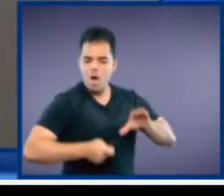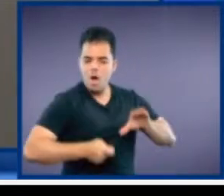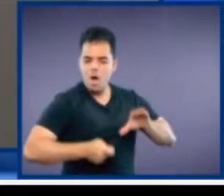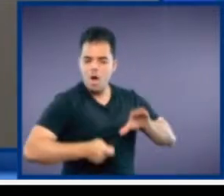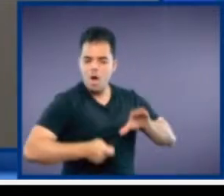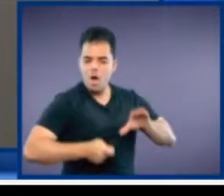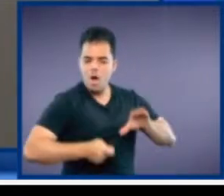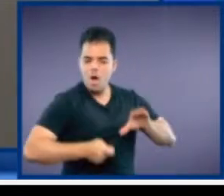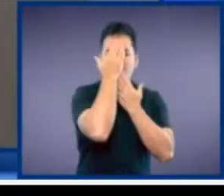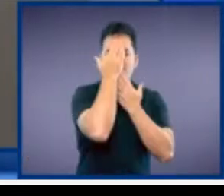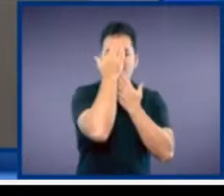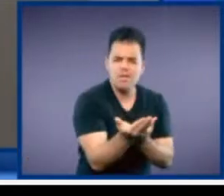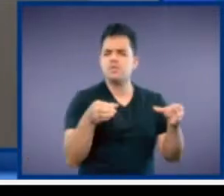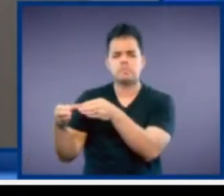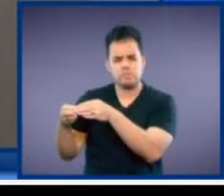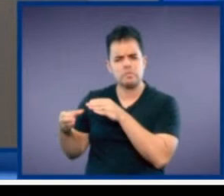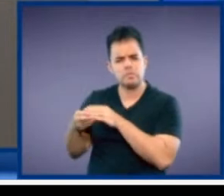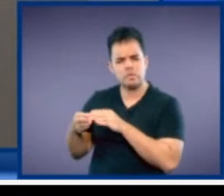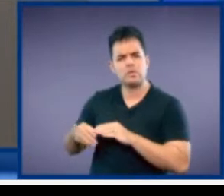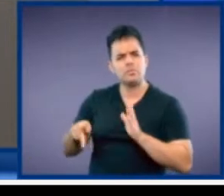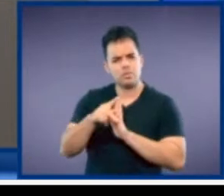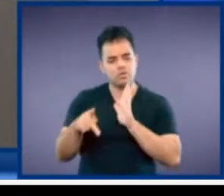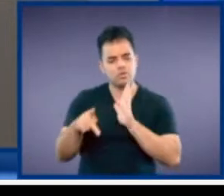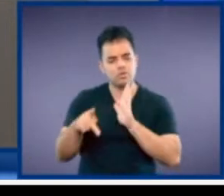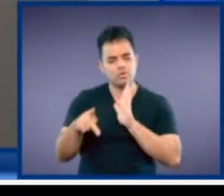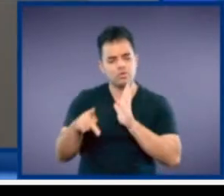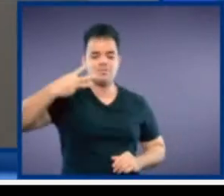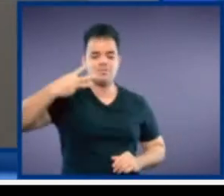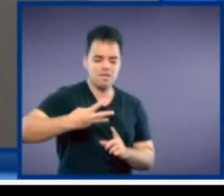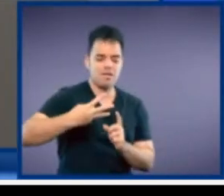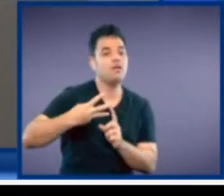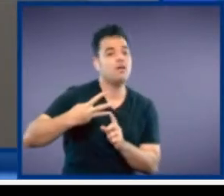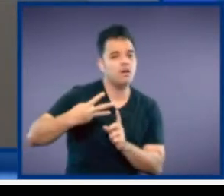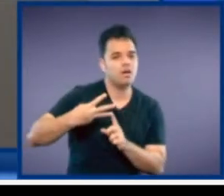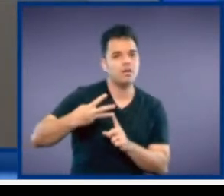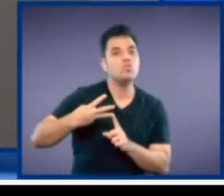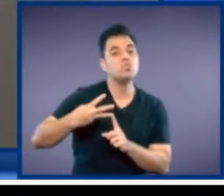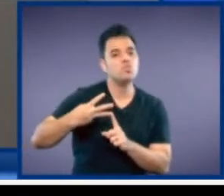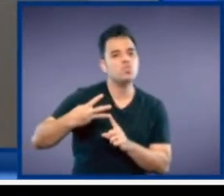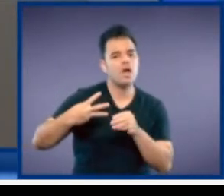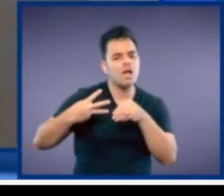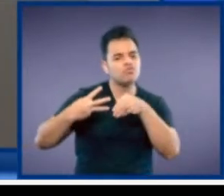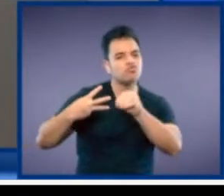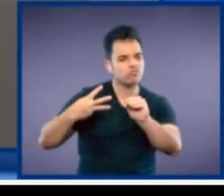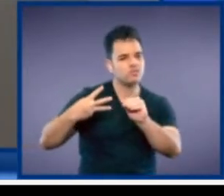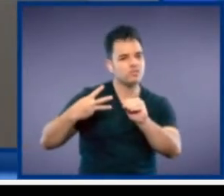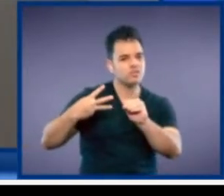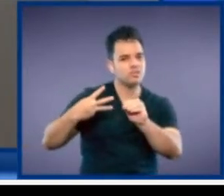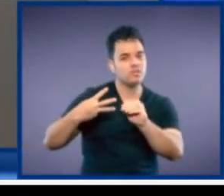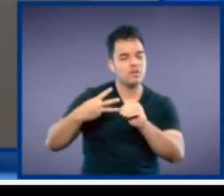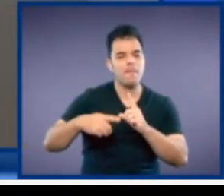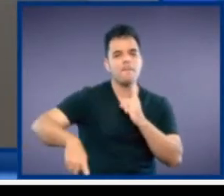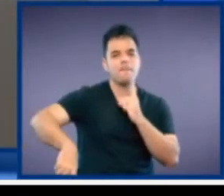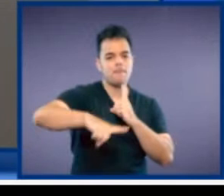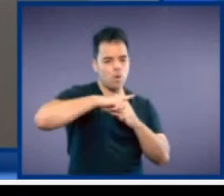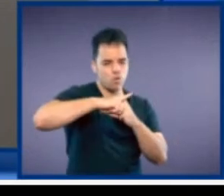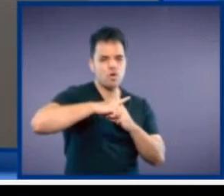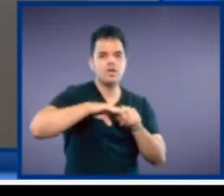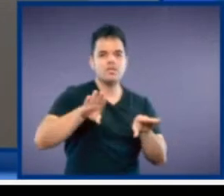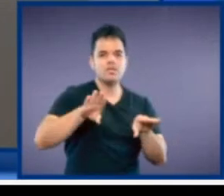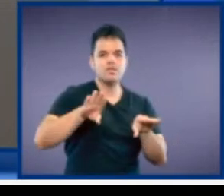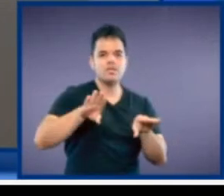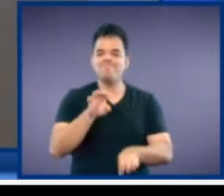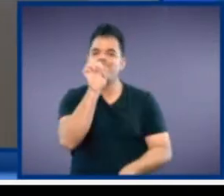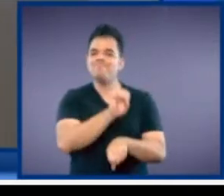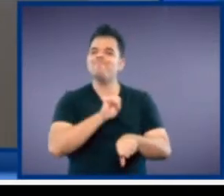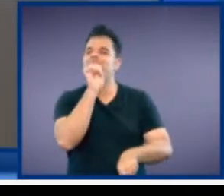equipes que construíram esse projeto. E a terceira deixa um recado de positividade e esperança